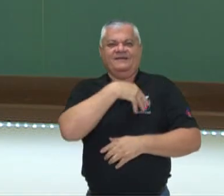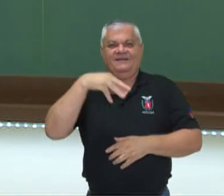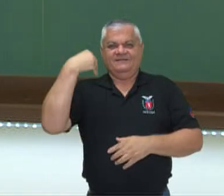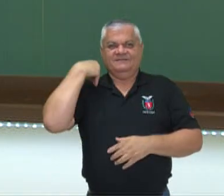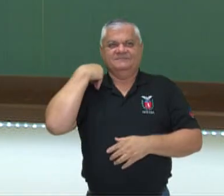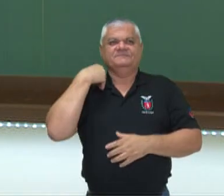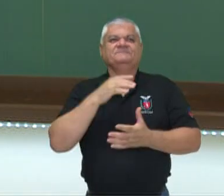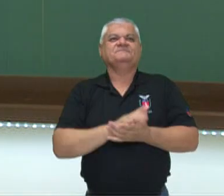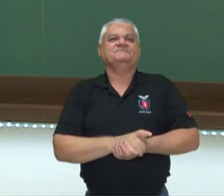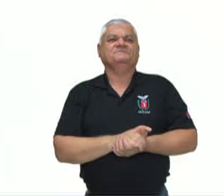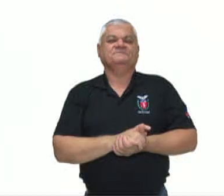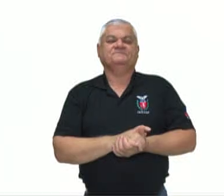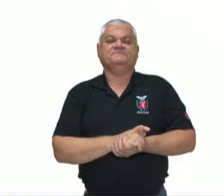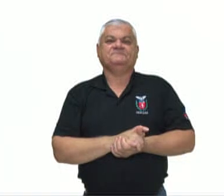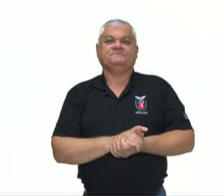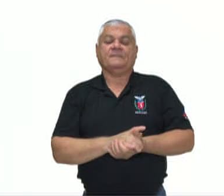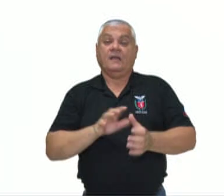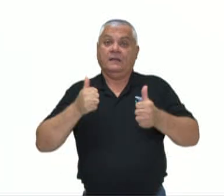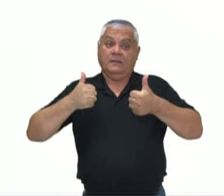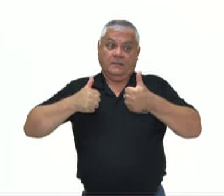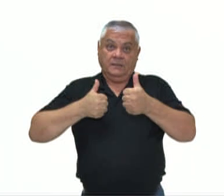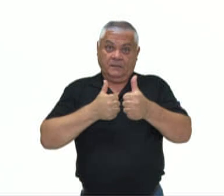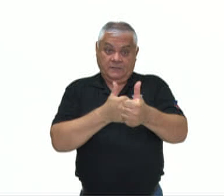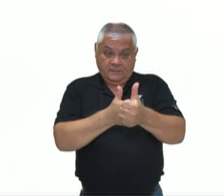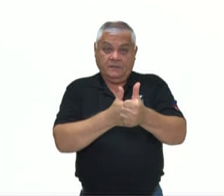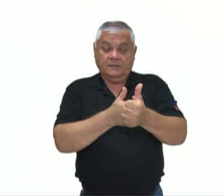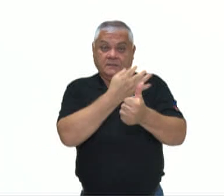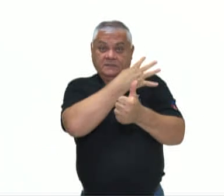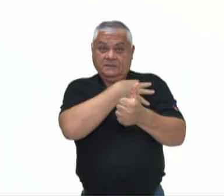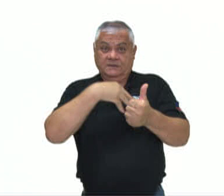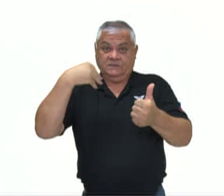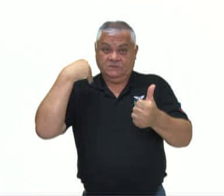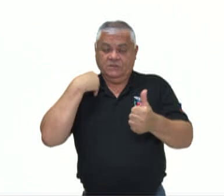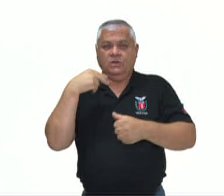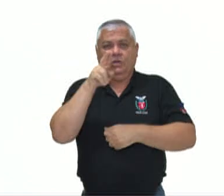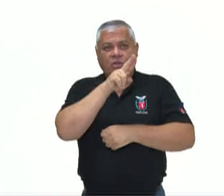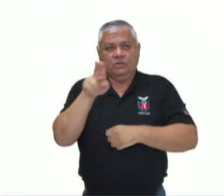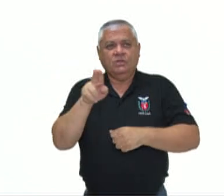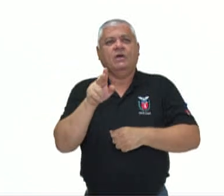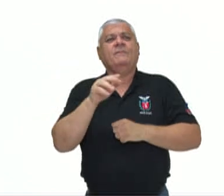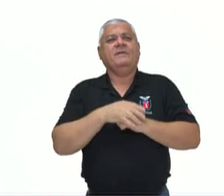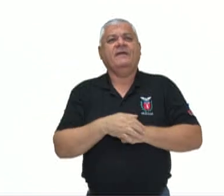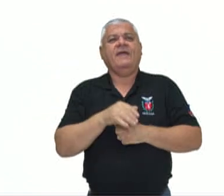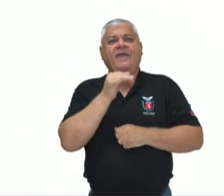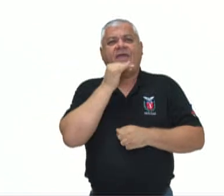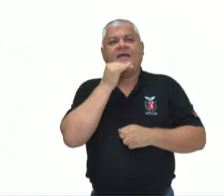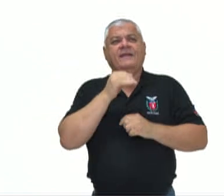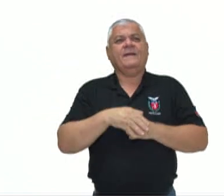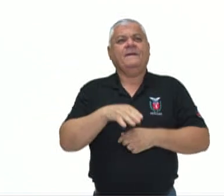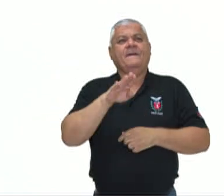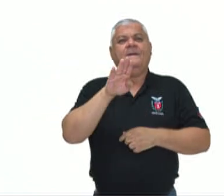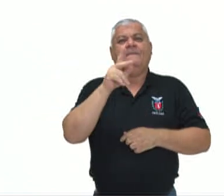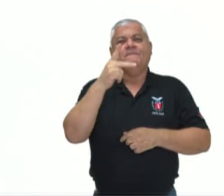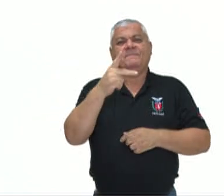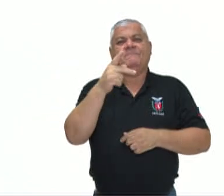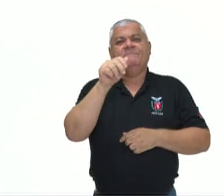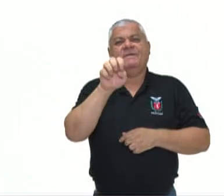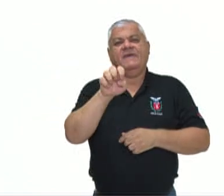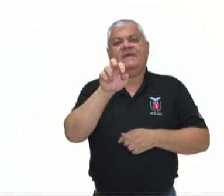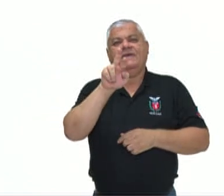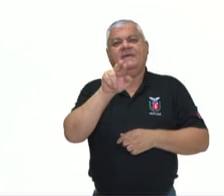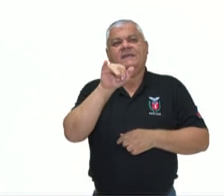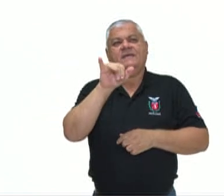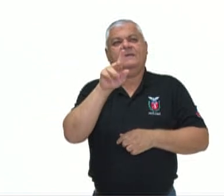Aristóteles. Os discípulos de Aristóteles ficaram conhecidos como peripatéticos, devido ao hábito de Aristóteles de ensinar ao